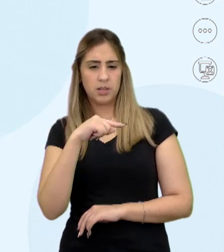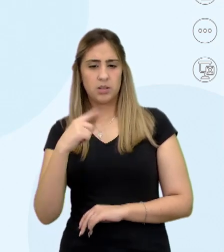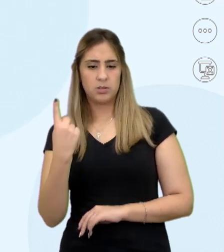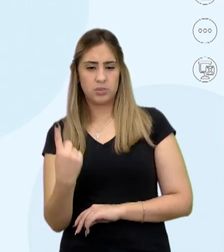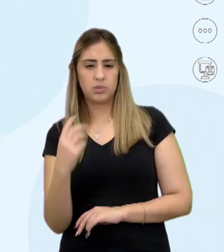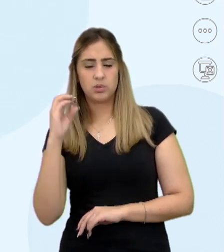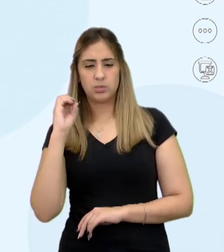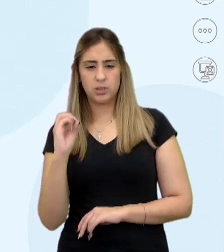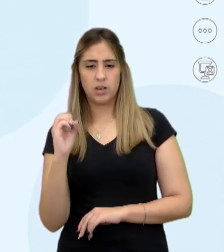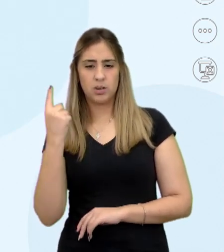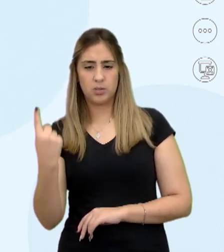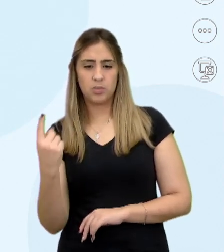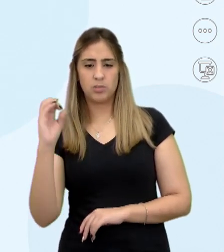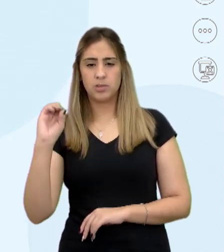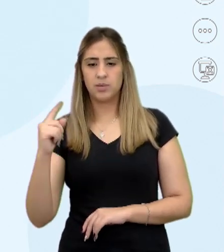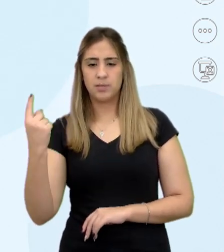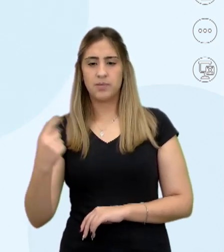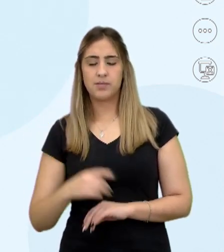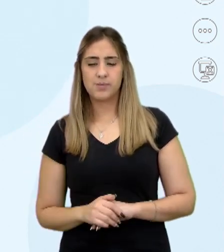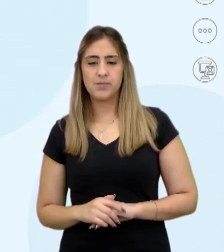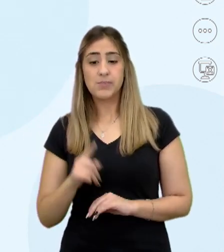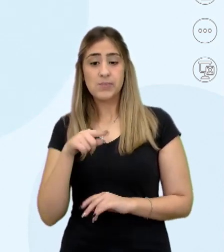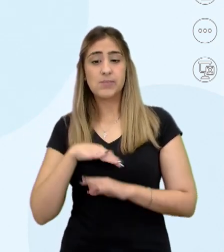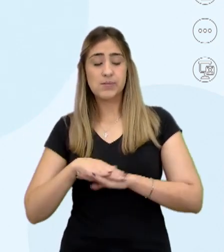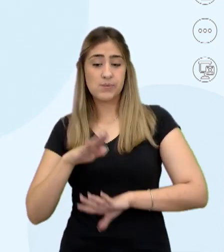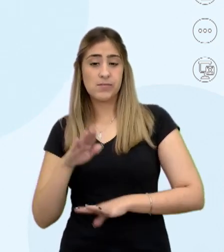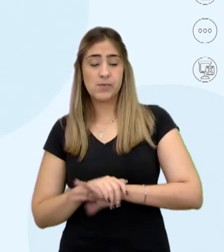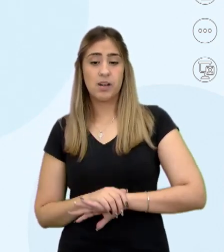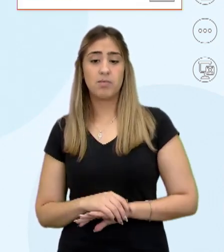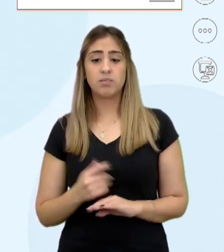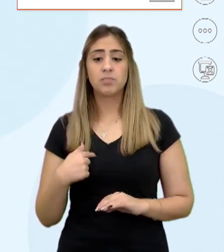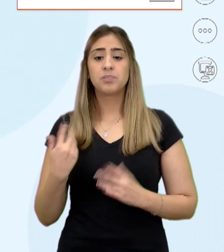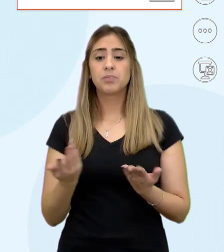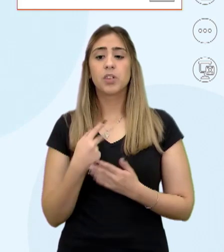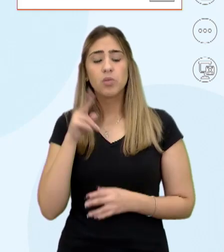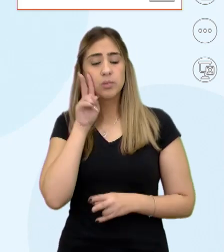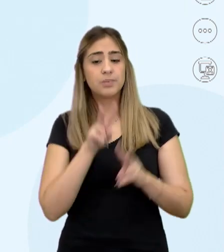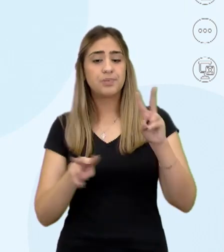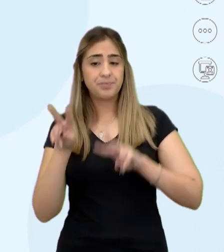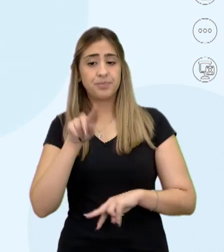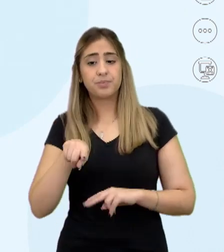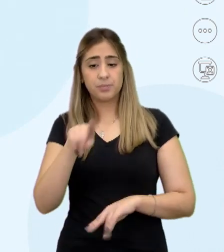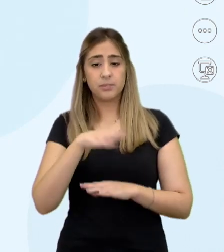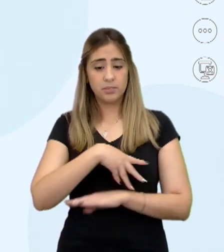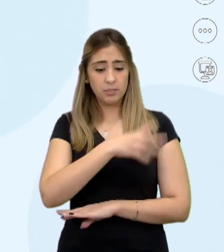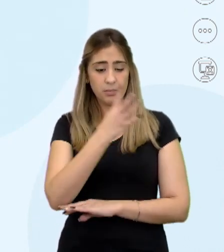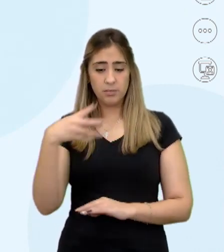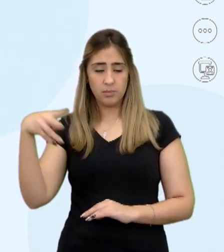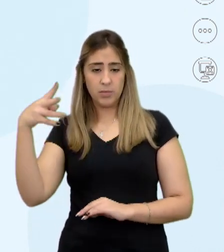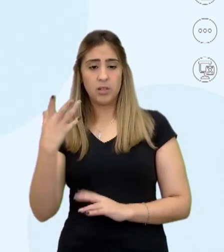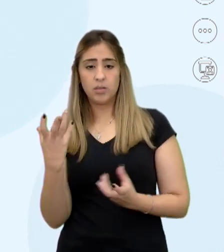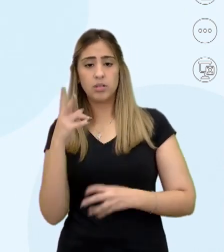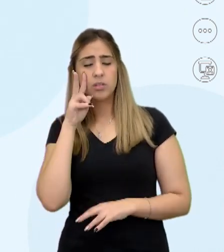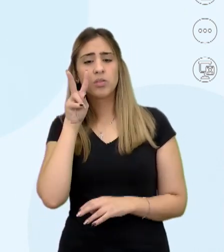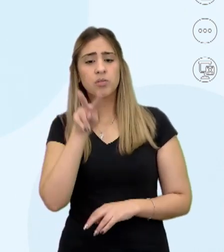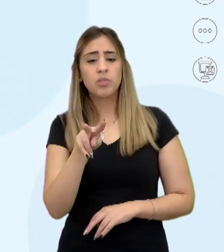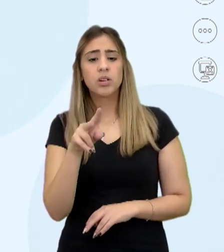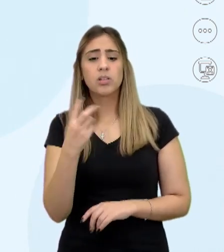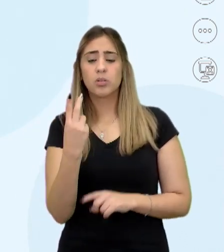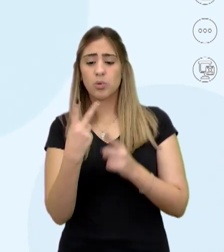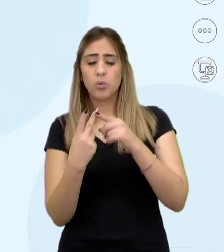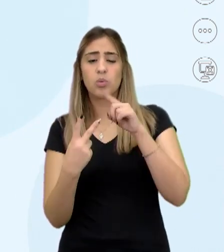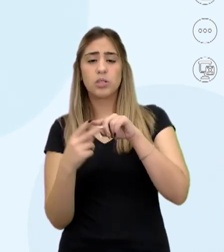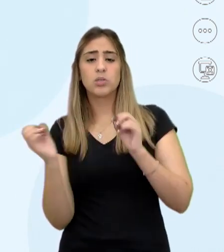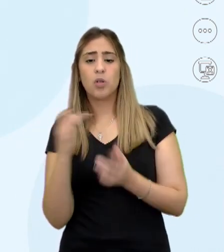1, no 0, no 1, 0, menos 1, e assim vai? Bom, eu vou observar essa onda. Eu quero construir duas